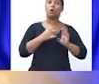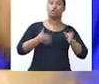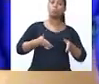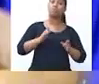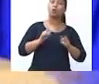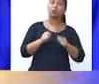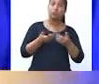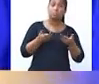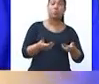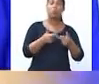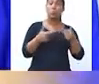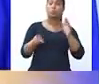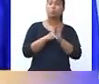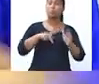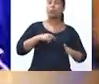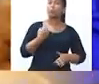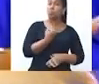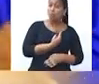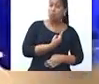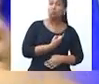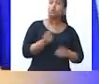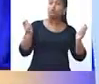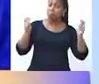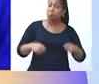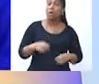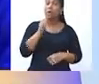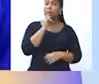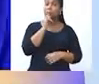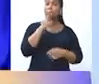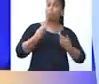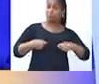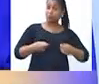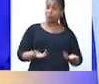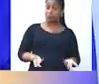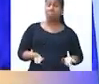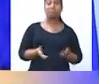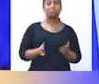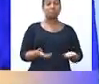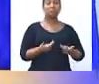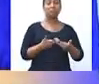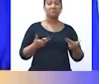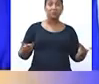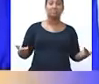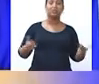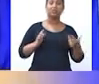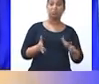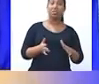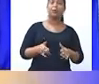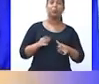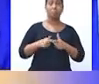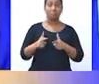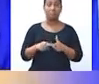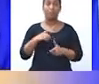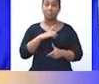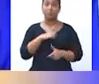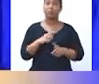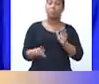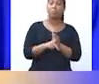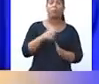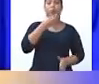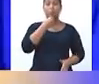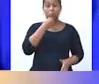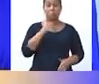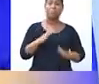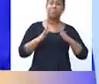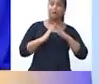destinando recursos nossos, que a gente podia estar, por exemplo, pesquisando. Então, por mais que tenha já problematizado o papel masculino